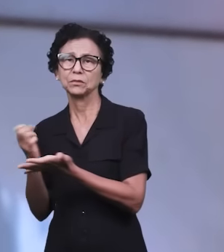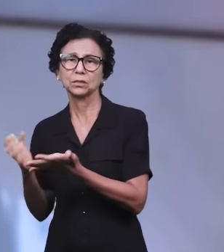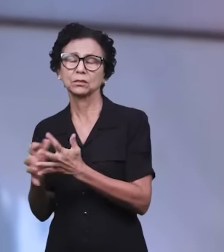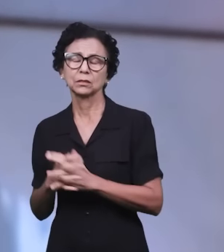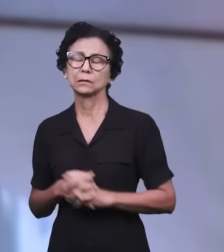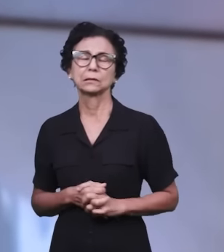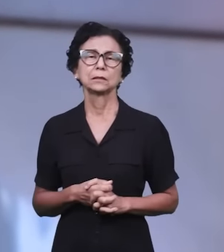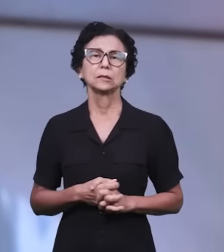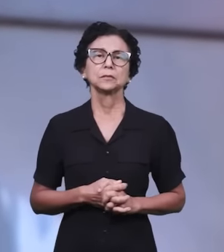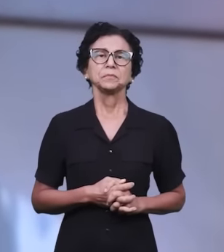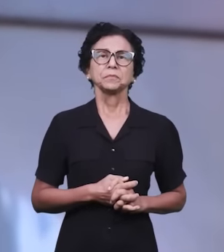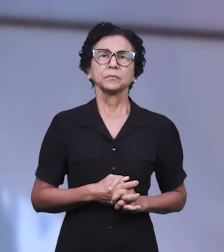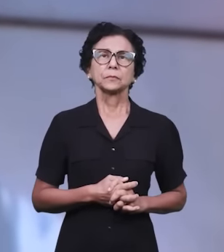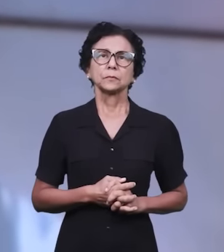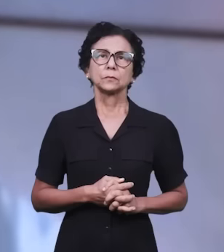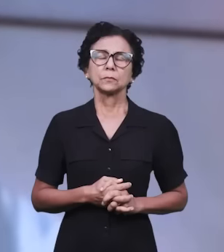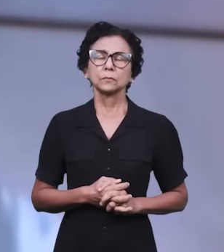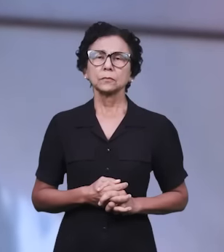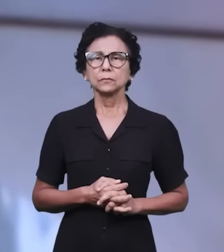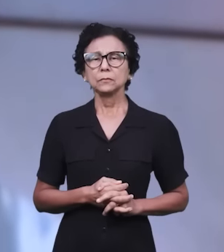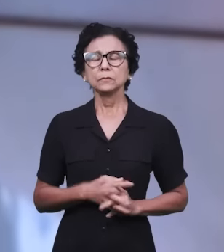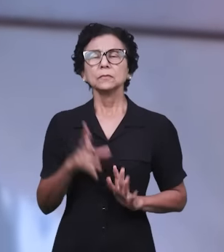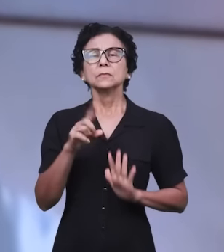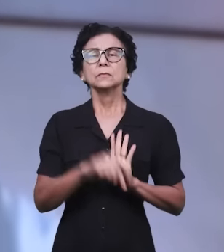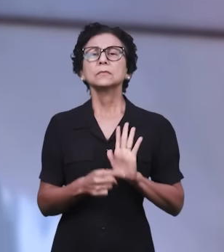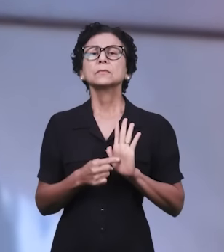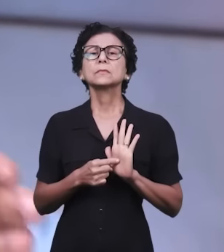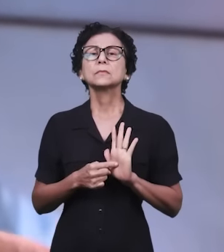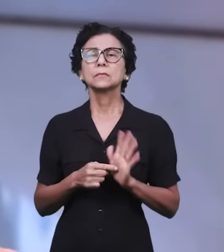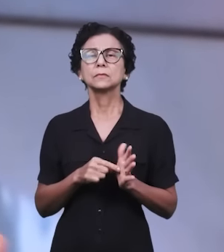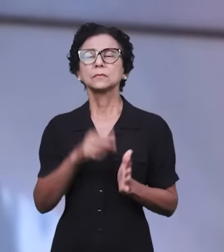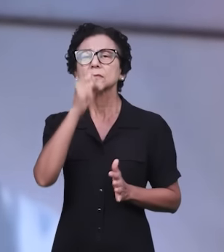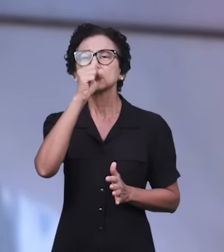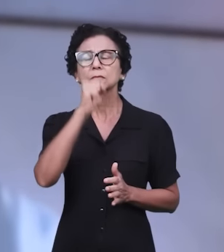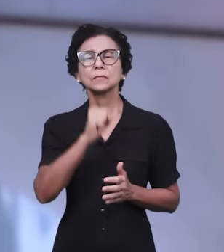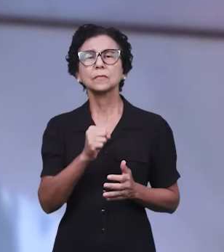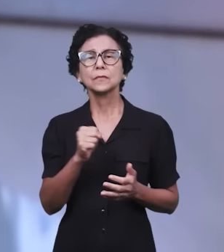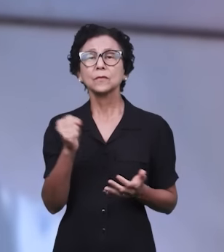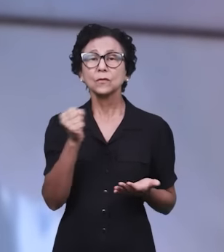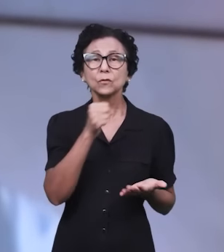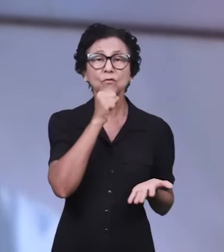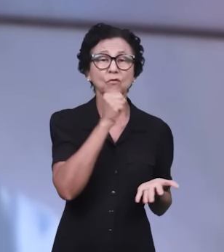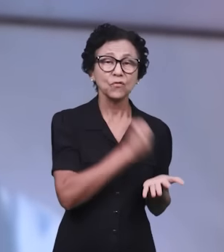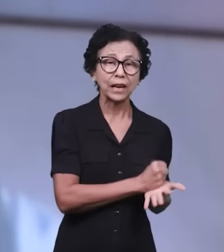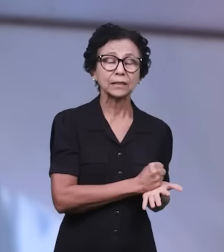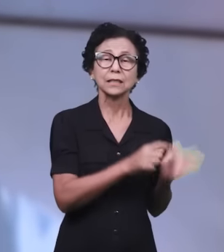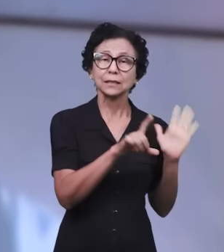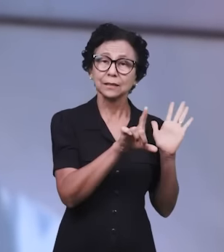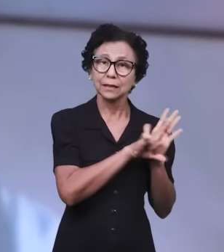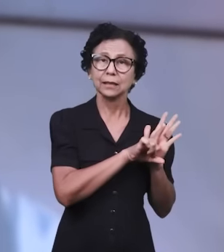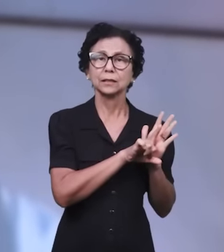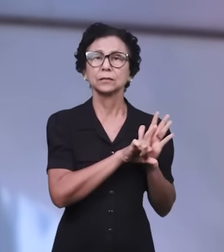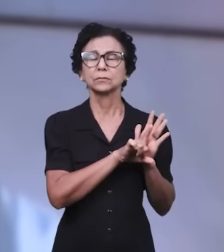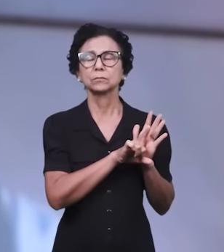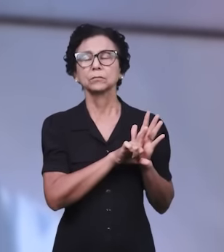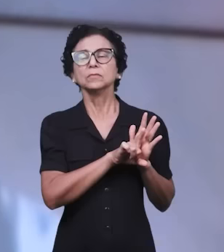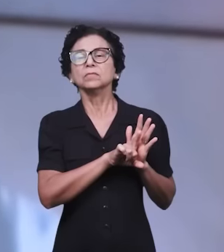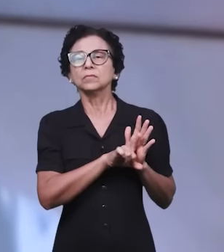nenhum texto que tem que guardar sábado. Isso é coisa do Velho Testamento, da lei. Então, 2